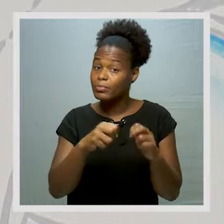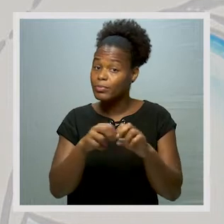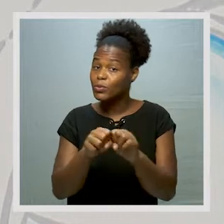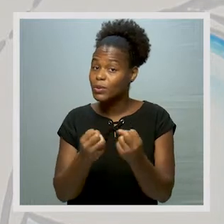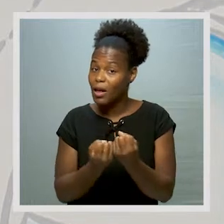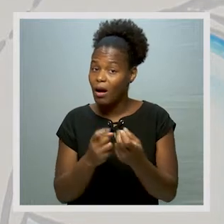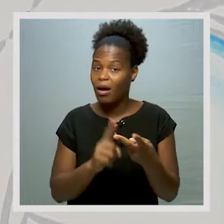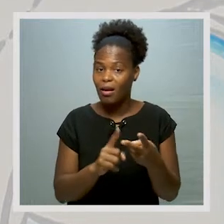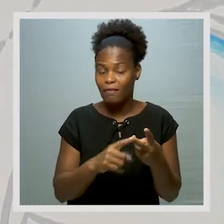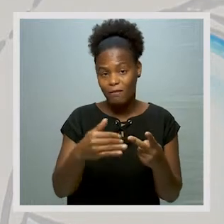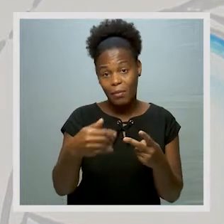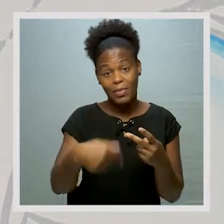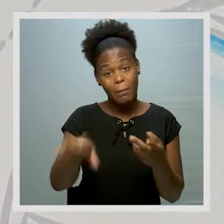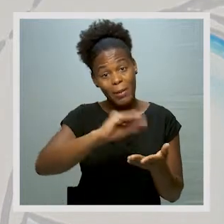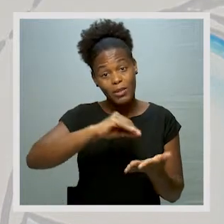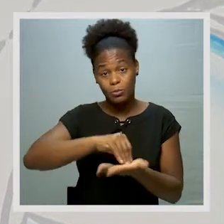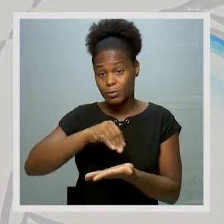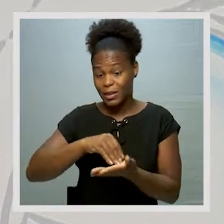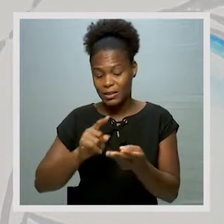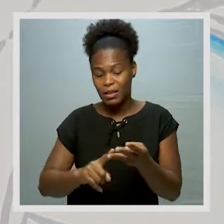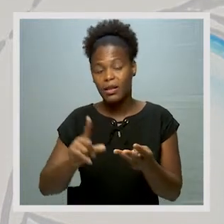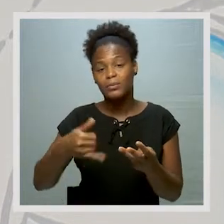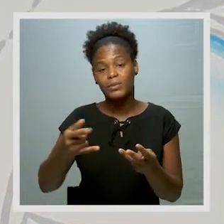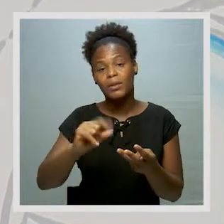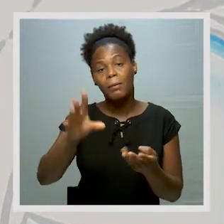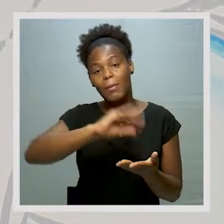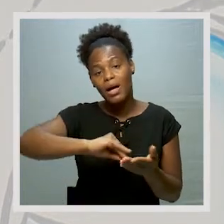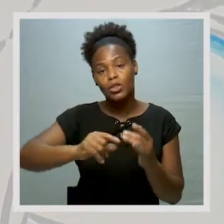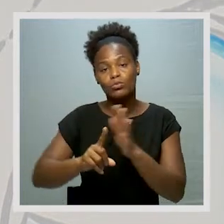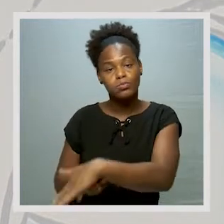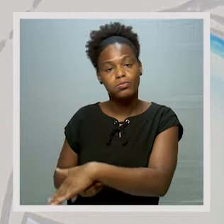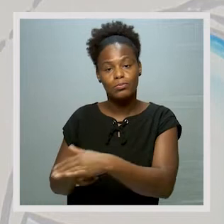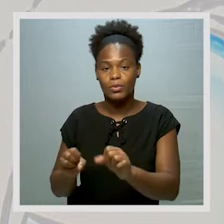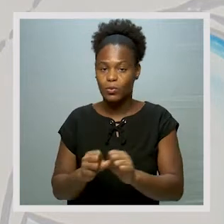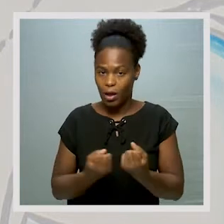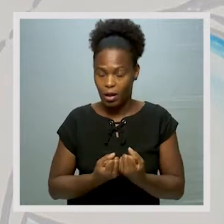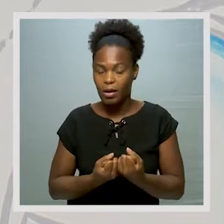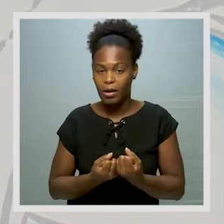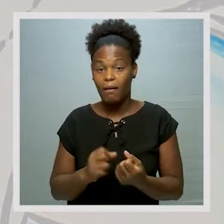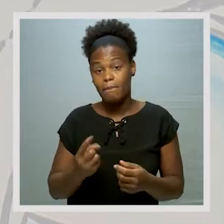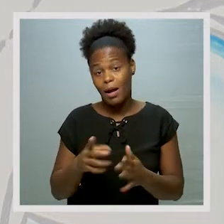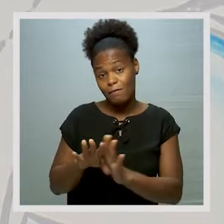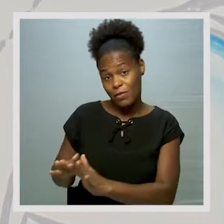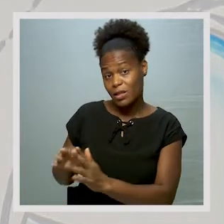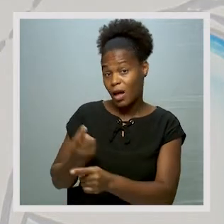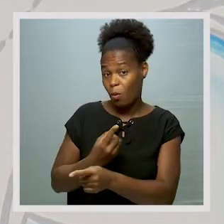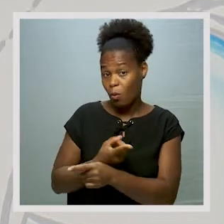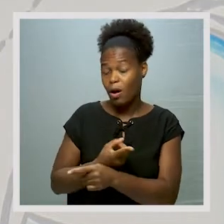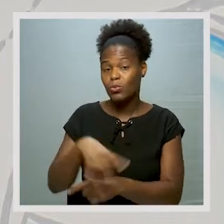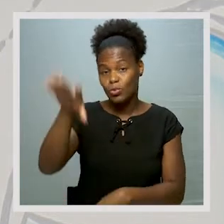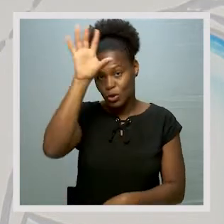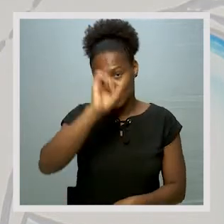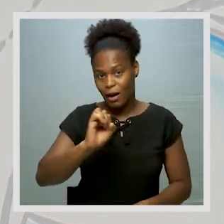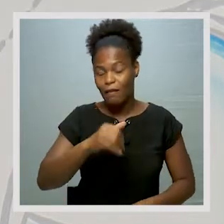conflitos sociais, vamos ter mais pobreza e mais exclusão social. Para evitar isso,